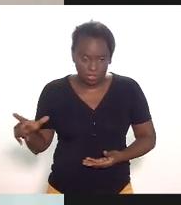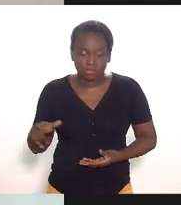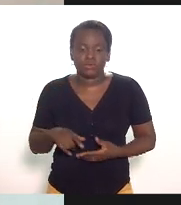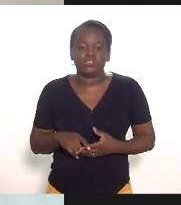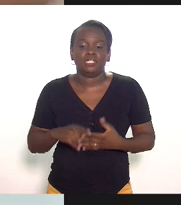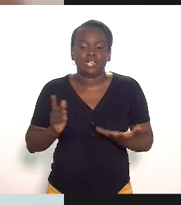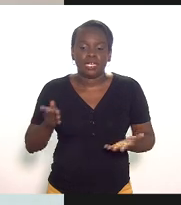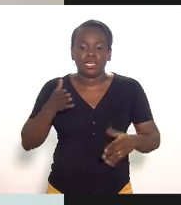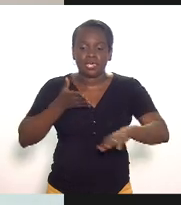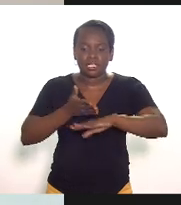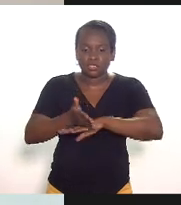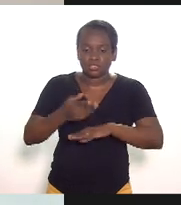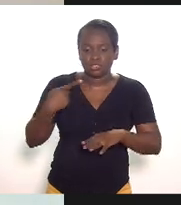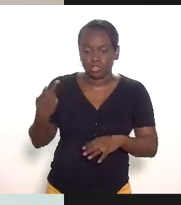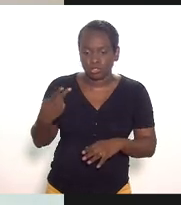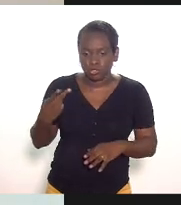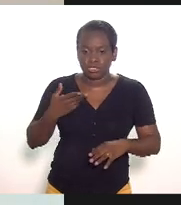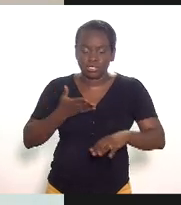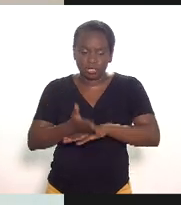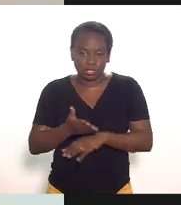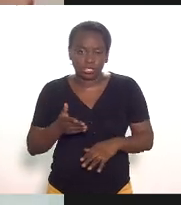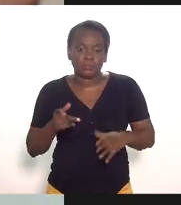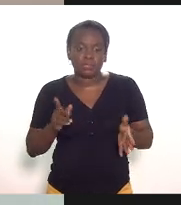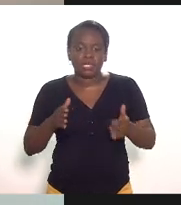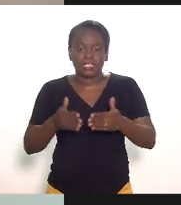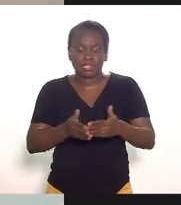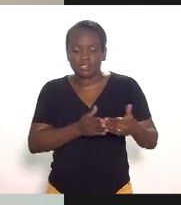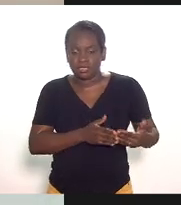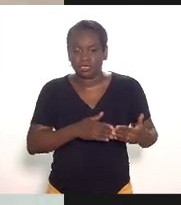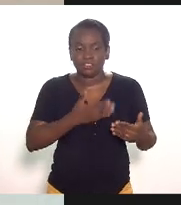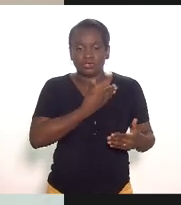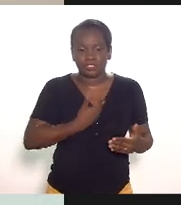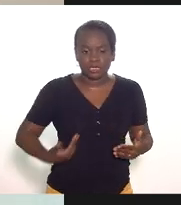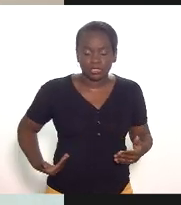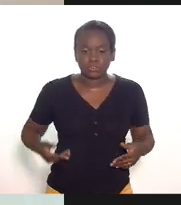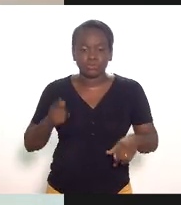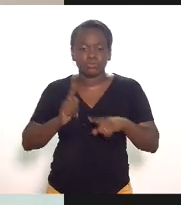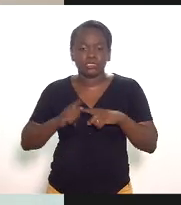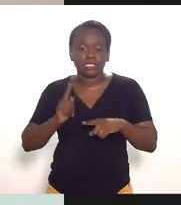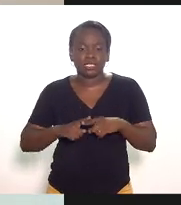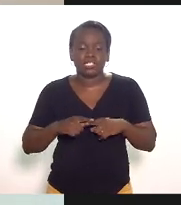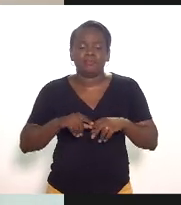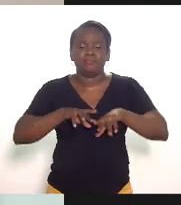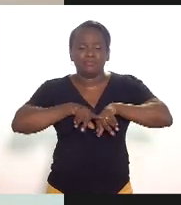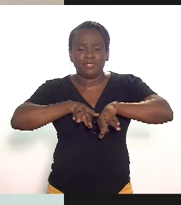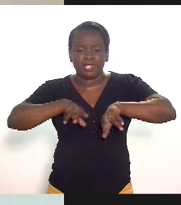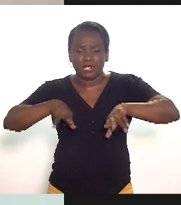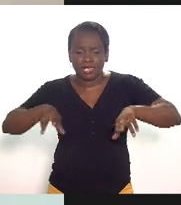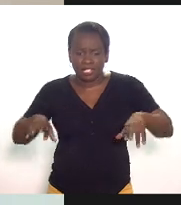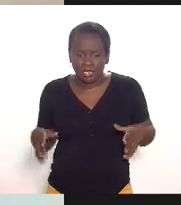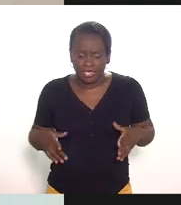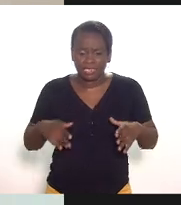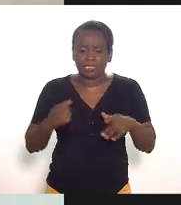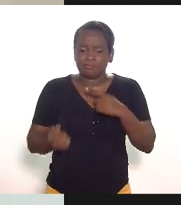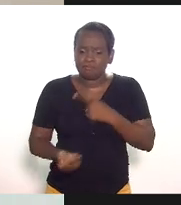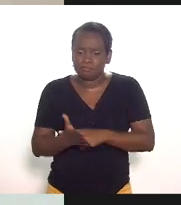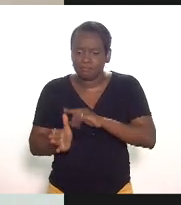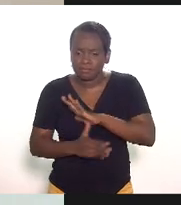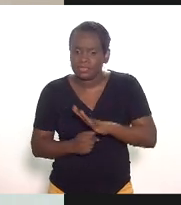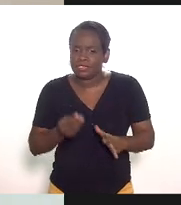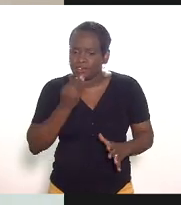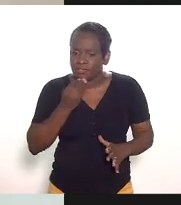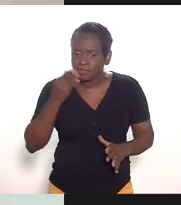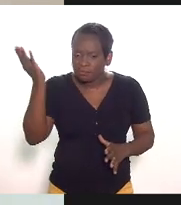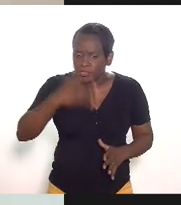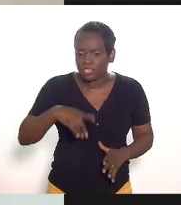deputado Paulo e por mim, para afastar o governador, tendo em vista quantos indícios de corrupção